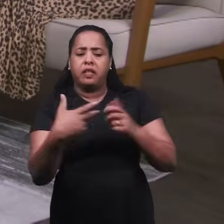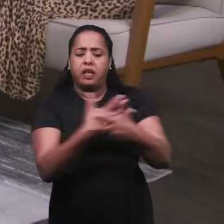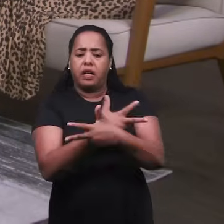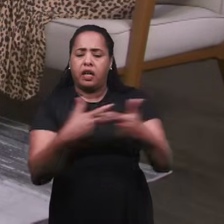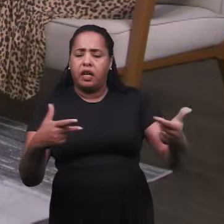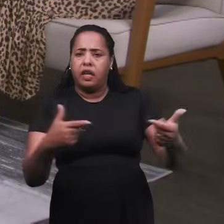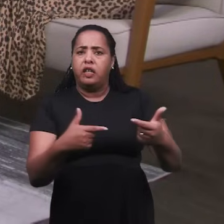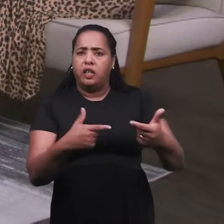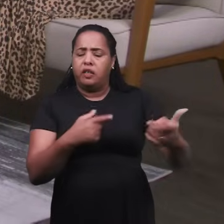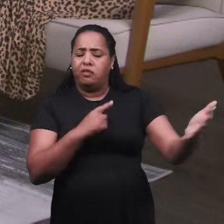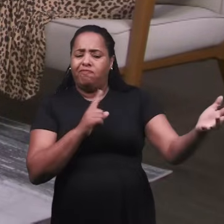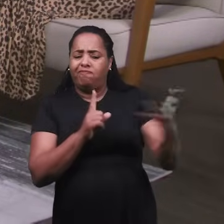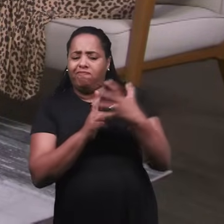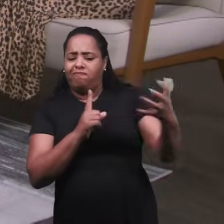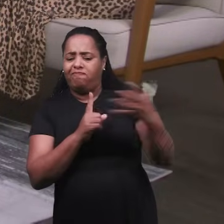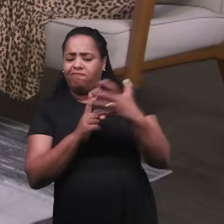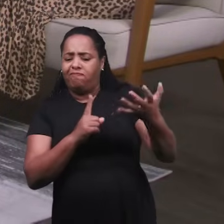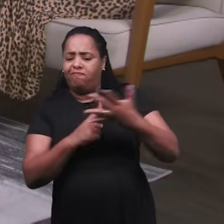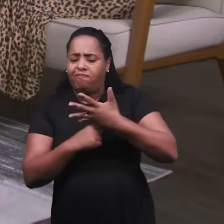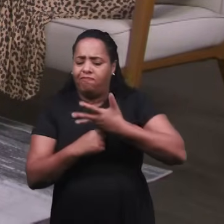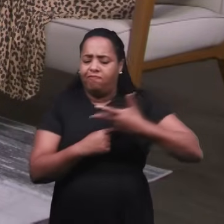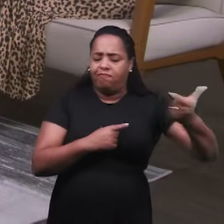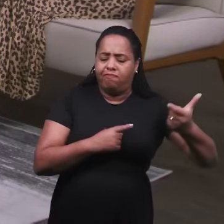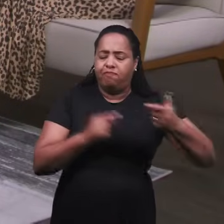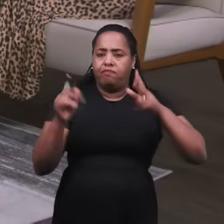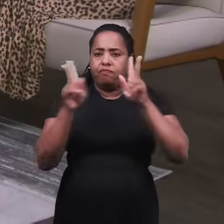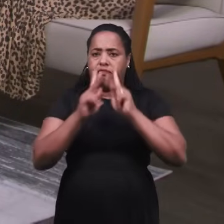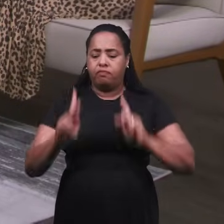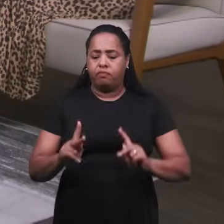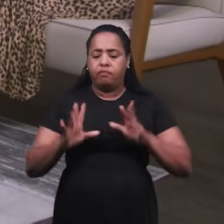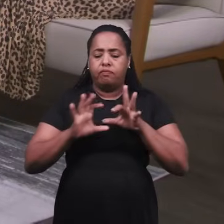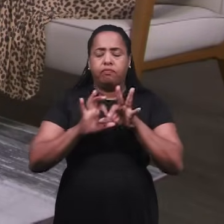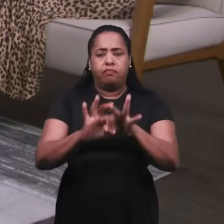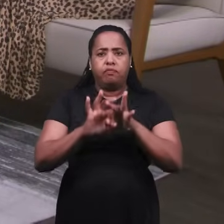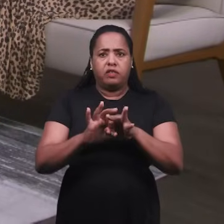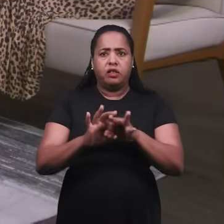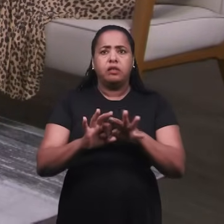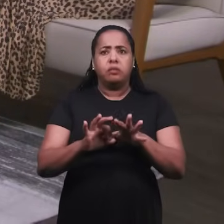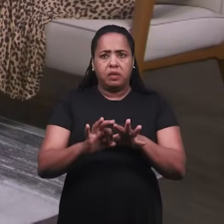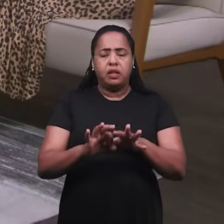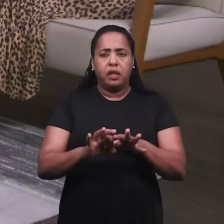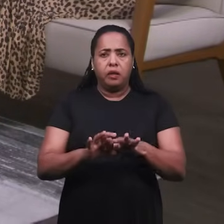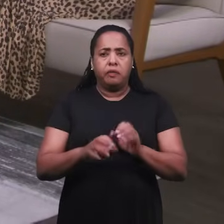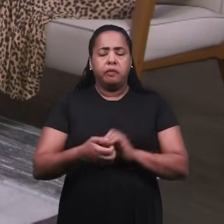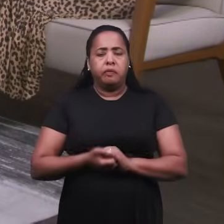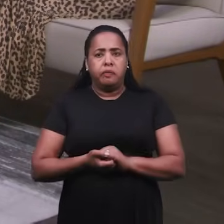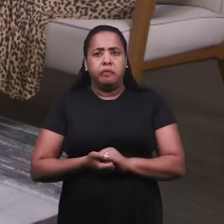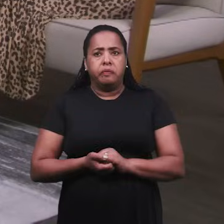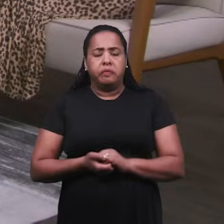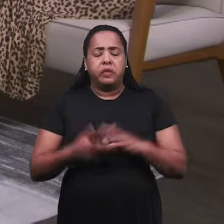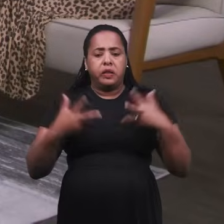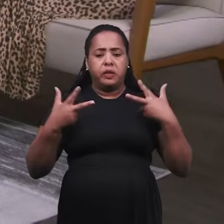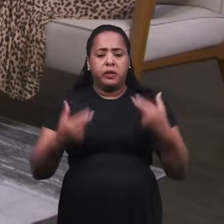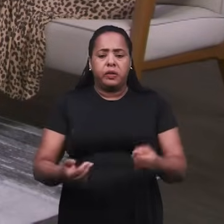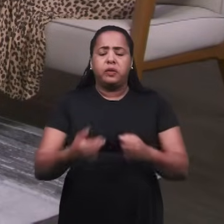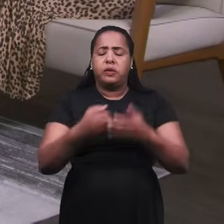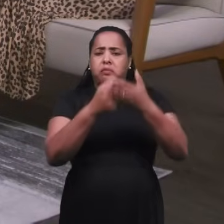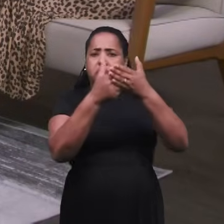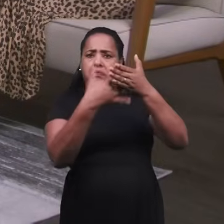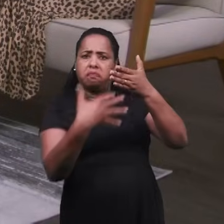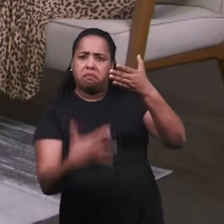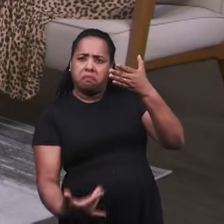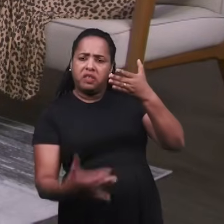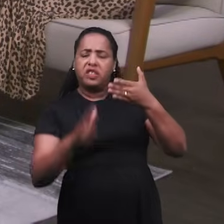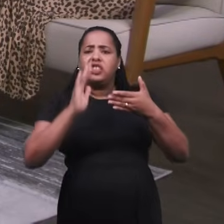vem para tirar a paz, para tirar a comunhão, para tentar envolver, né? Quanto temos ouvido